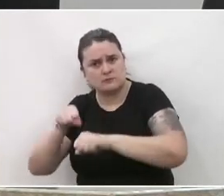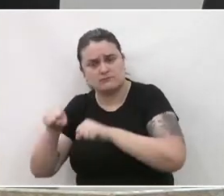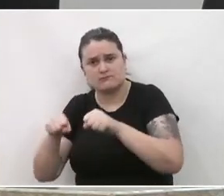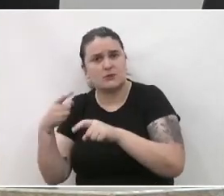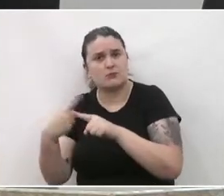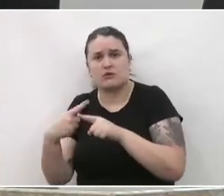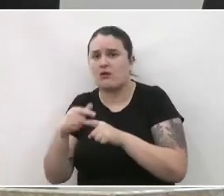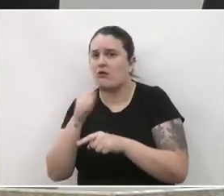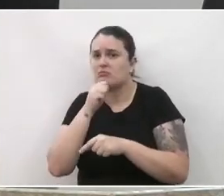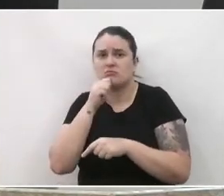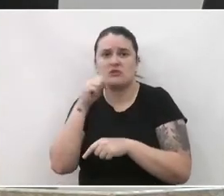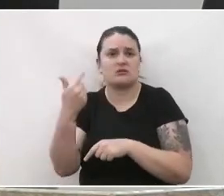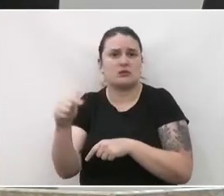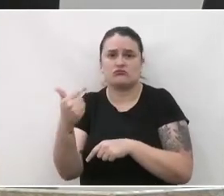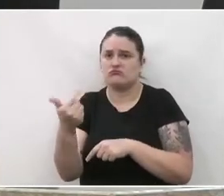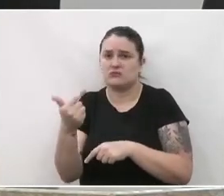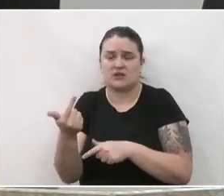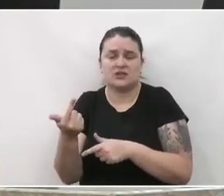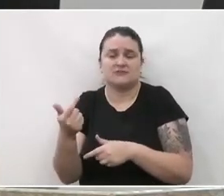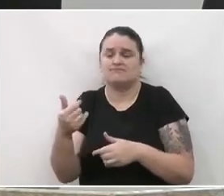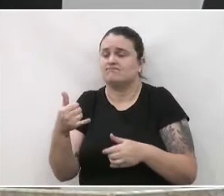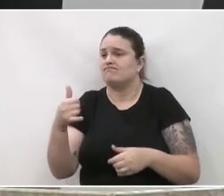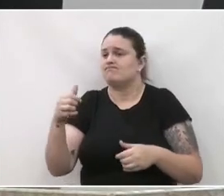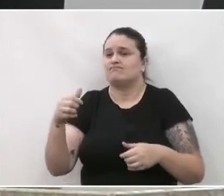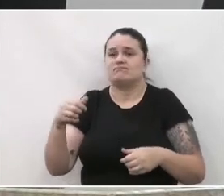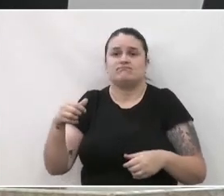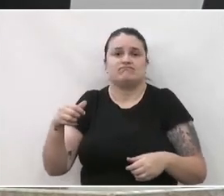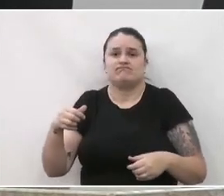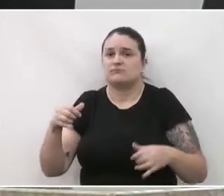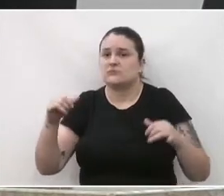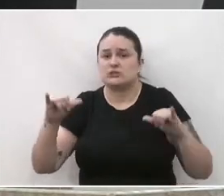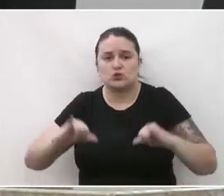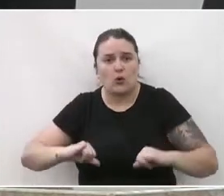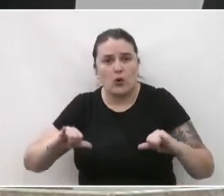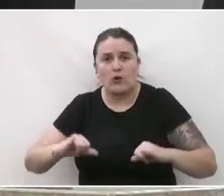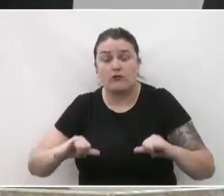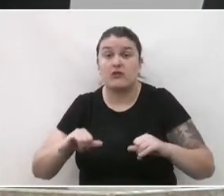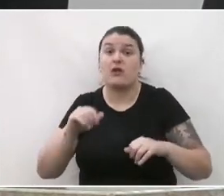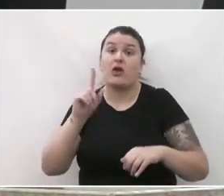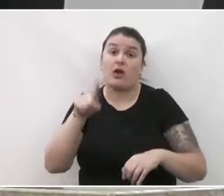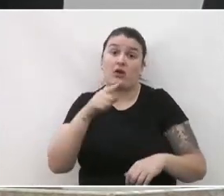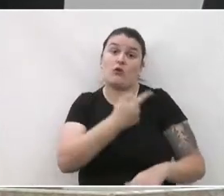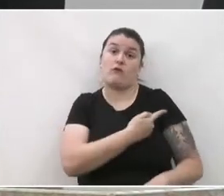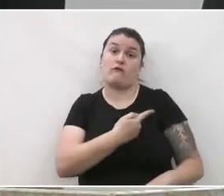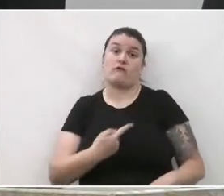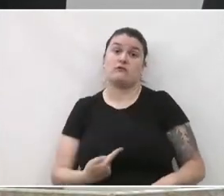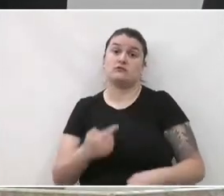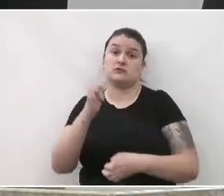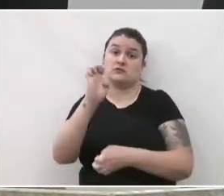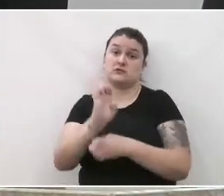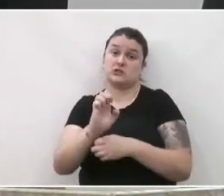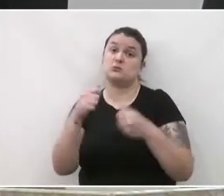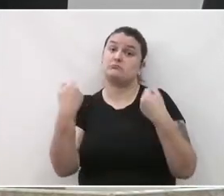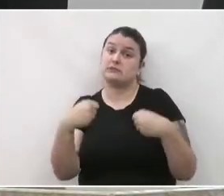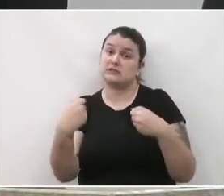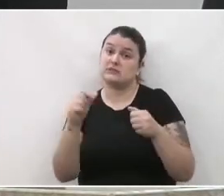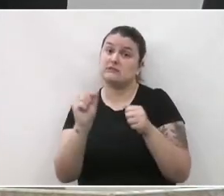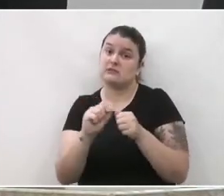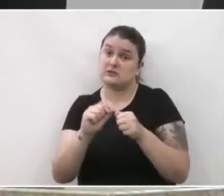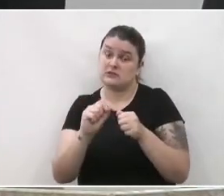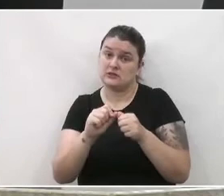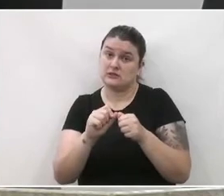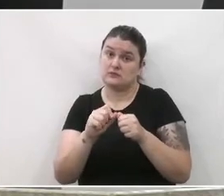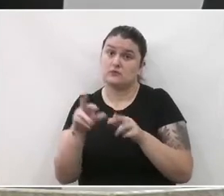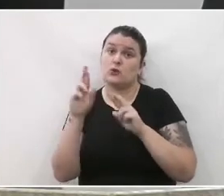não existe, é deprimente e é questão inerente ao governo do Estado. Então, a gente espera ser